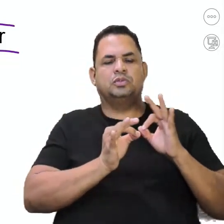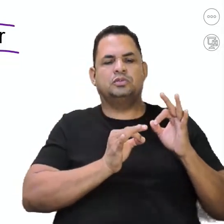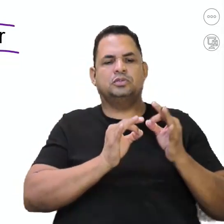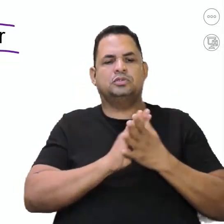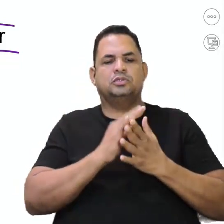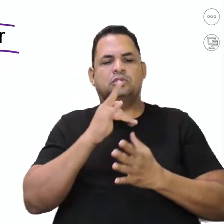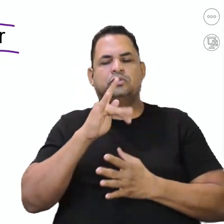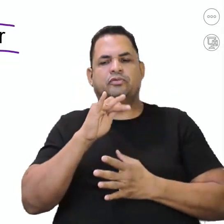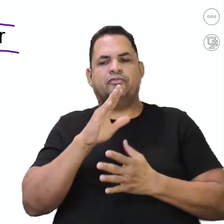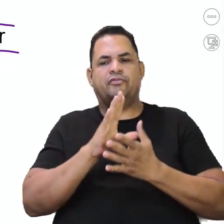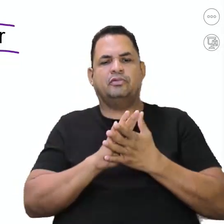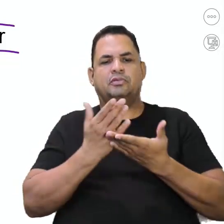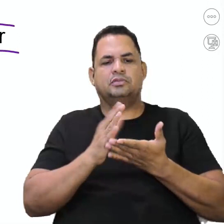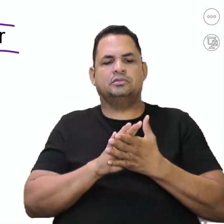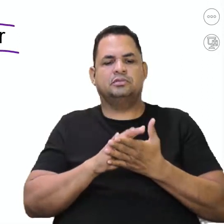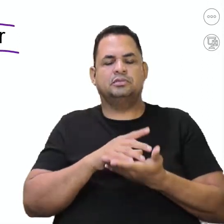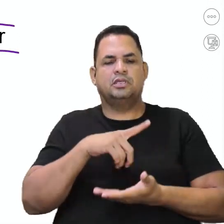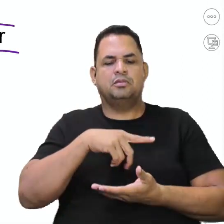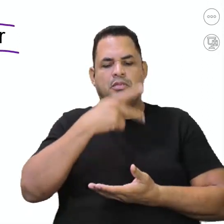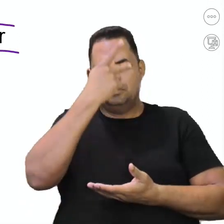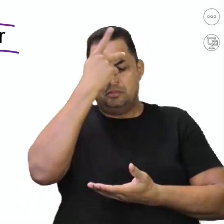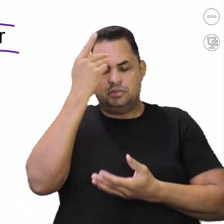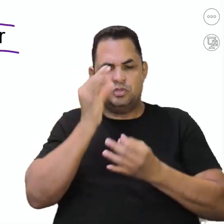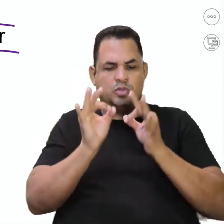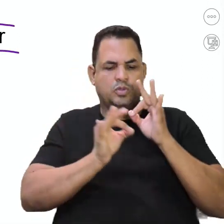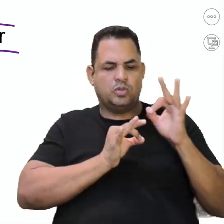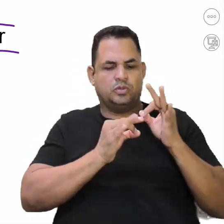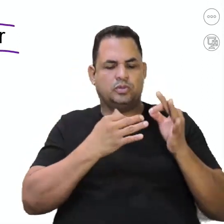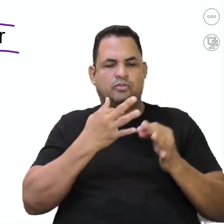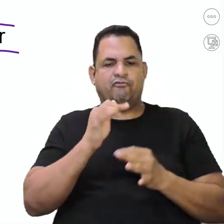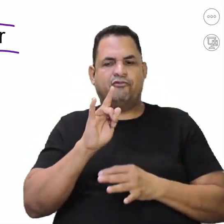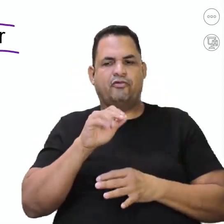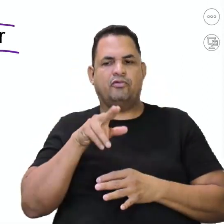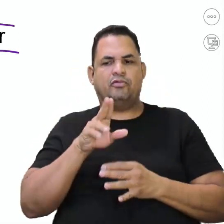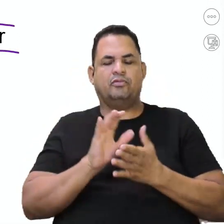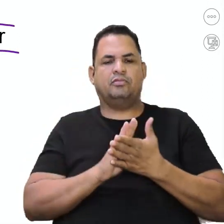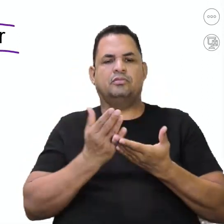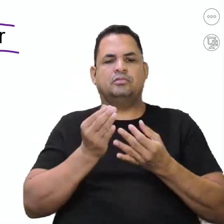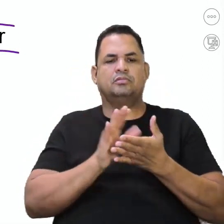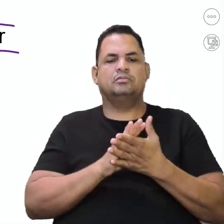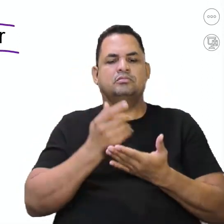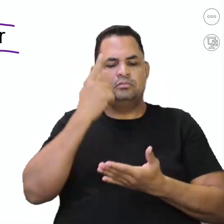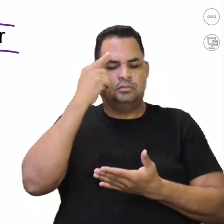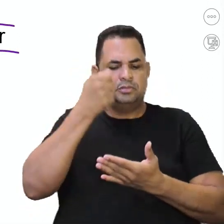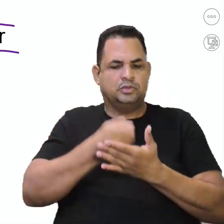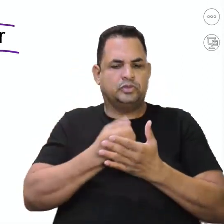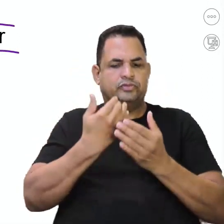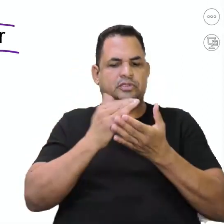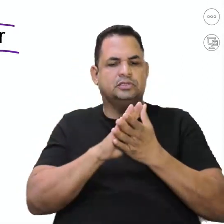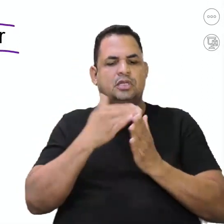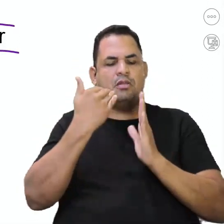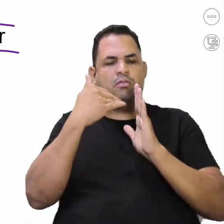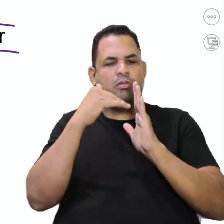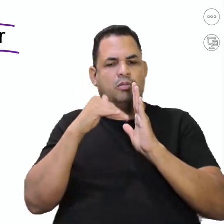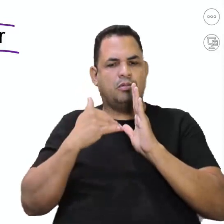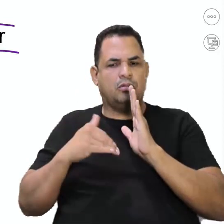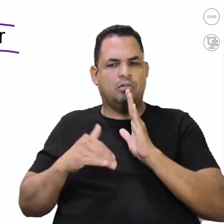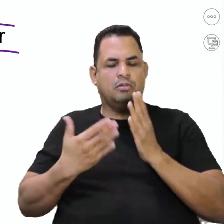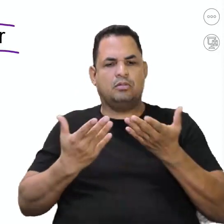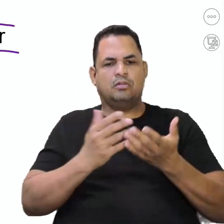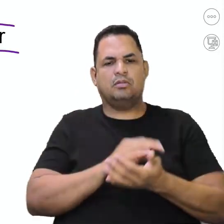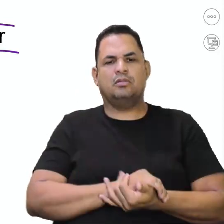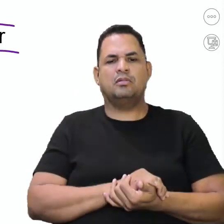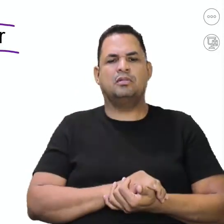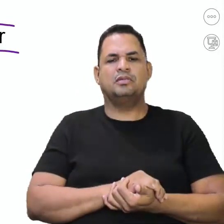porque tem sempre uma pessoa que é dono do fórum, que criou o fórum, então ela vai lá e decide tudo que vai ser postado ou não. A